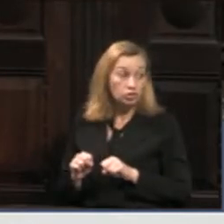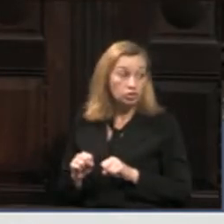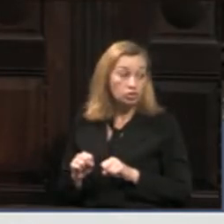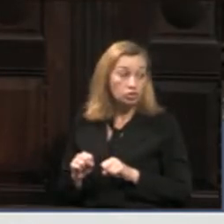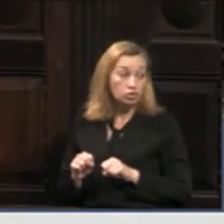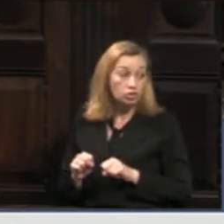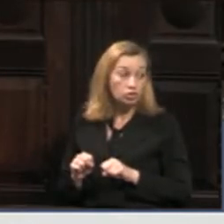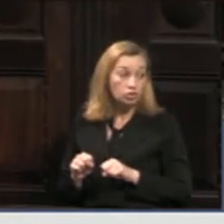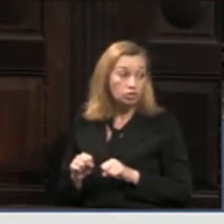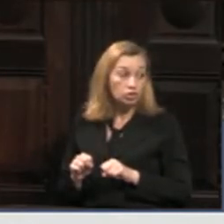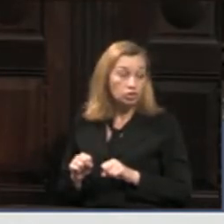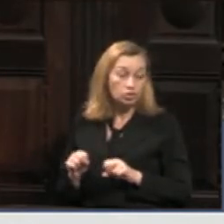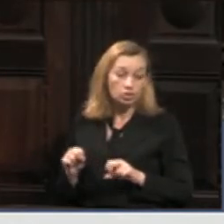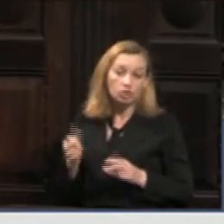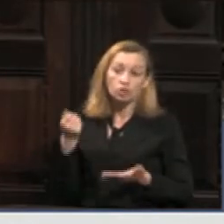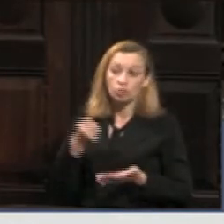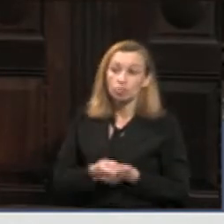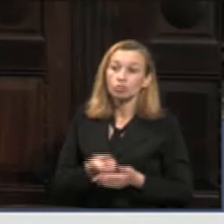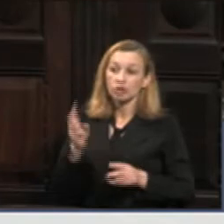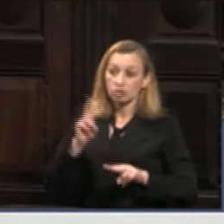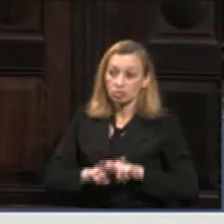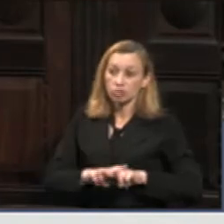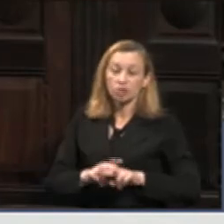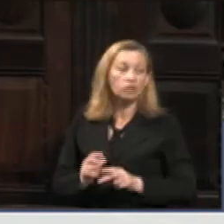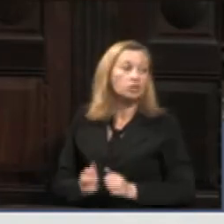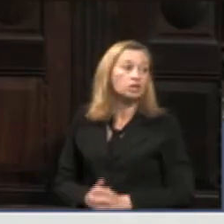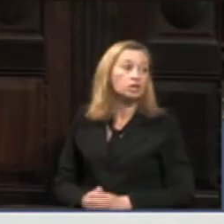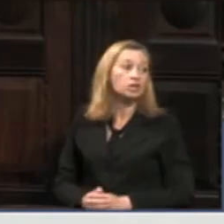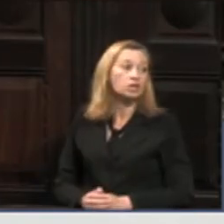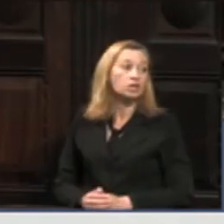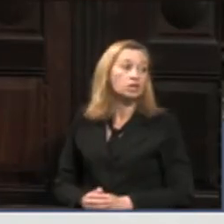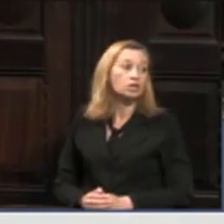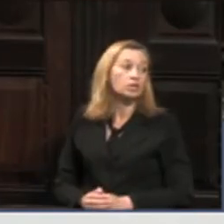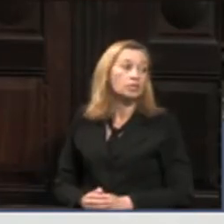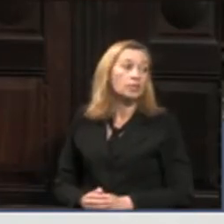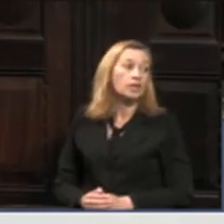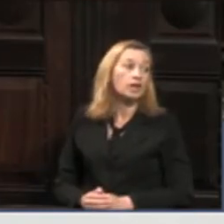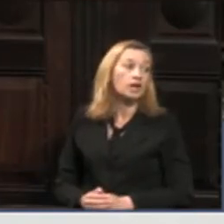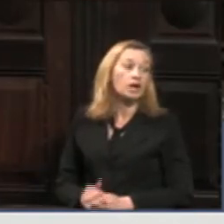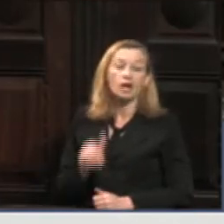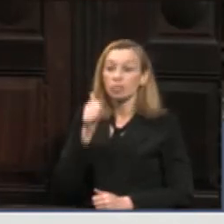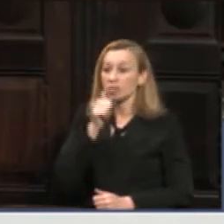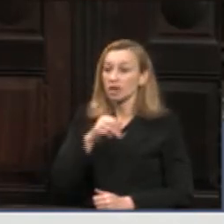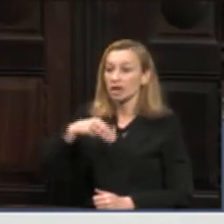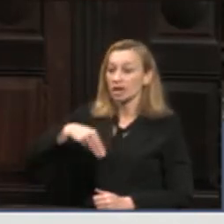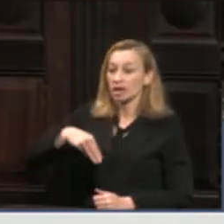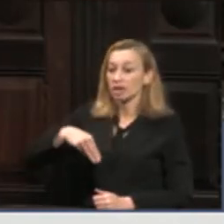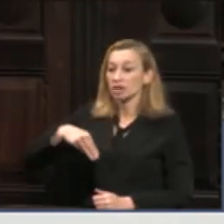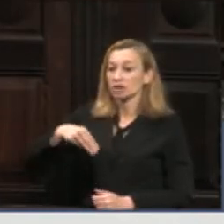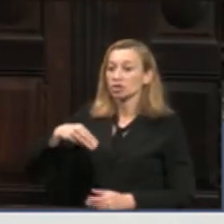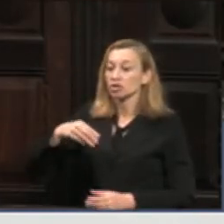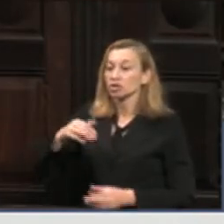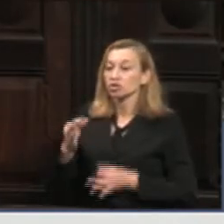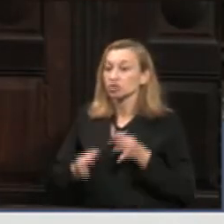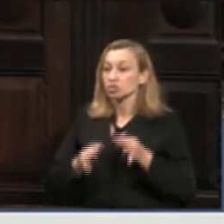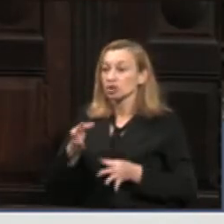condenação seja cumprida, ela não decidiu favoravelmente a soltura